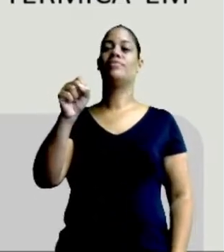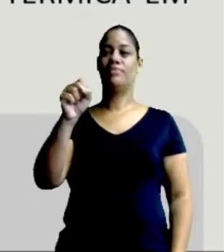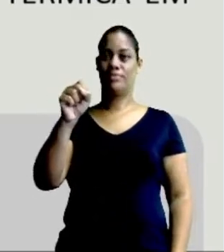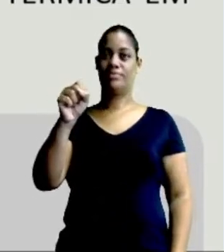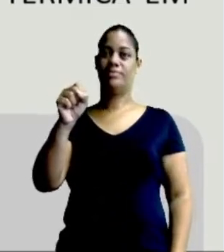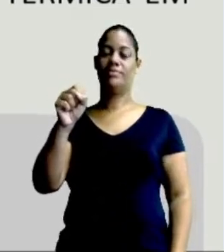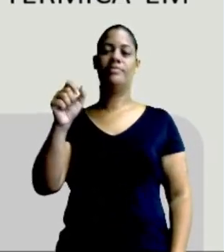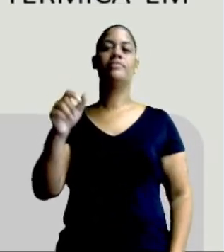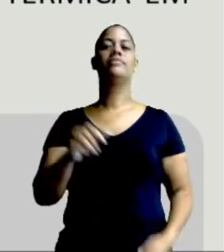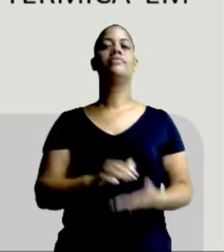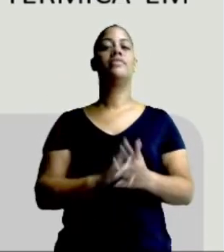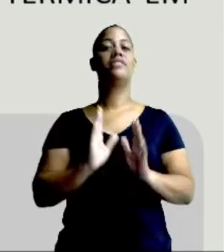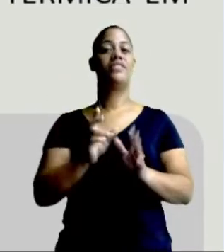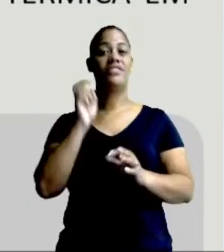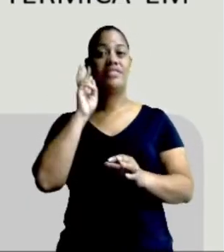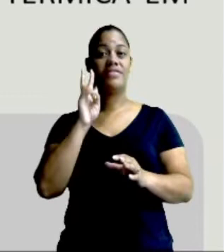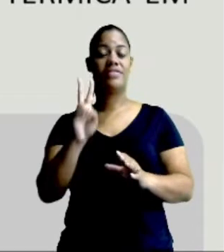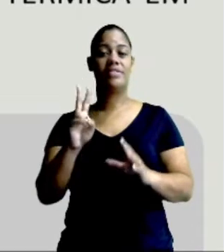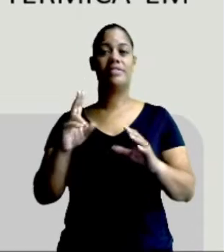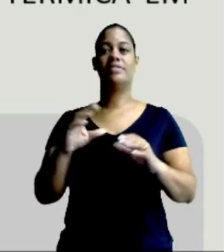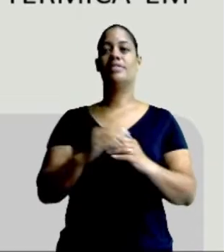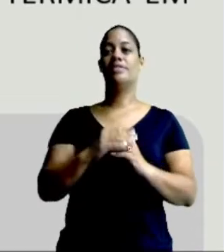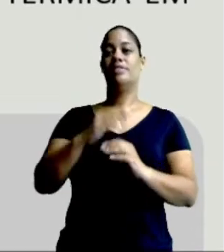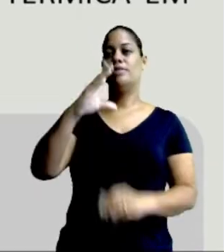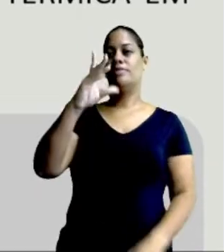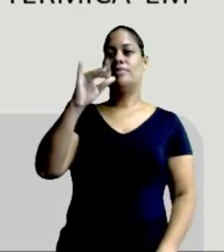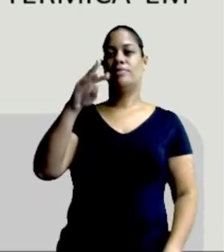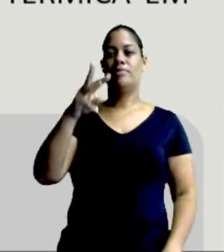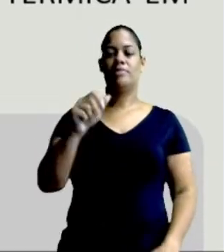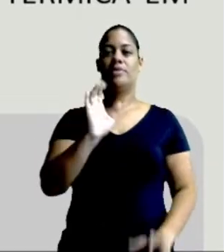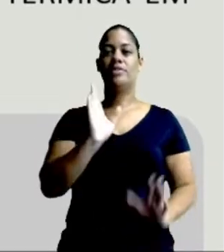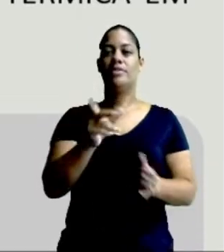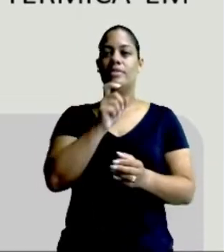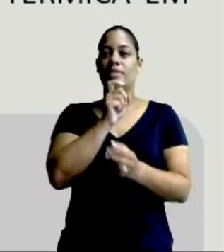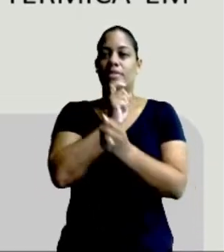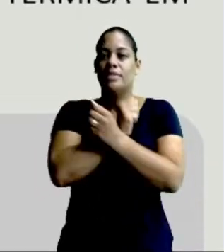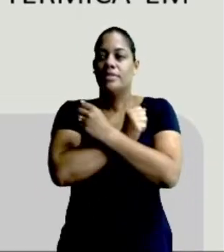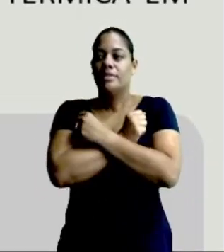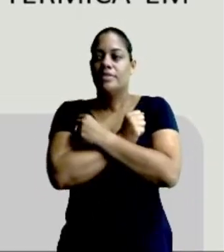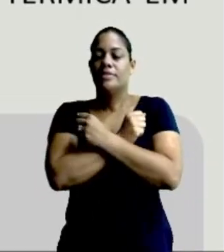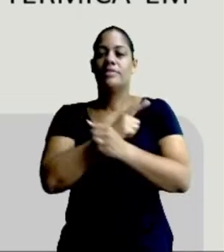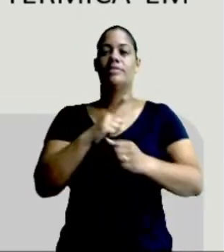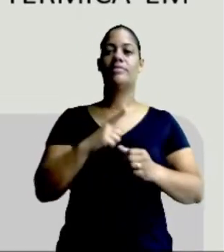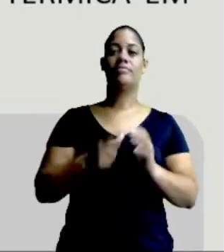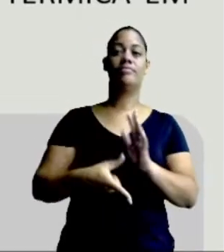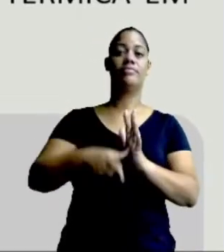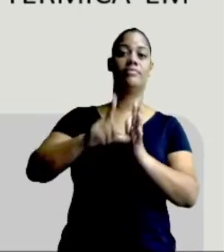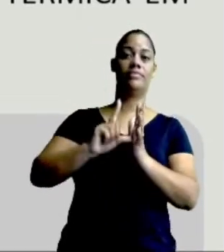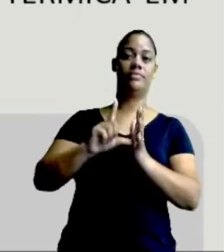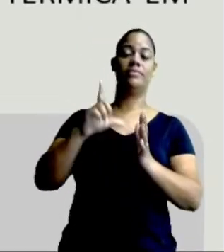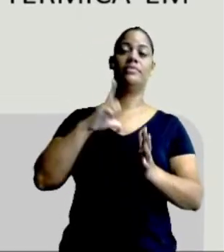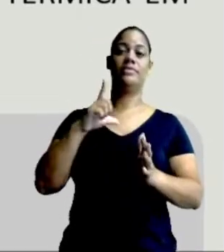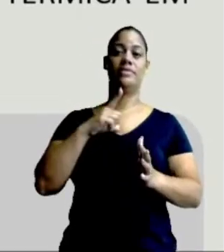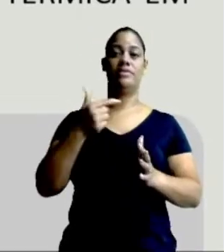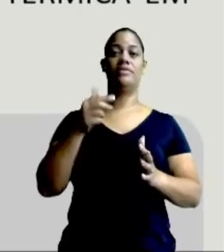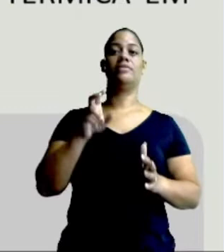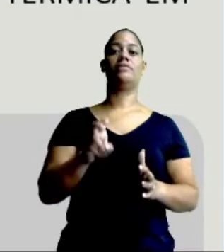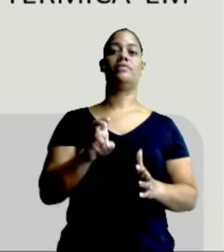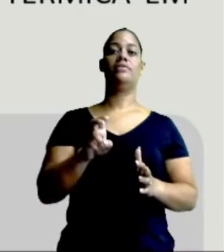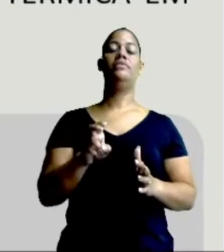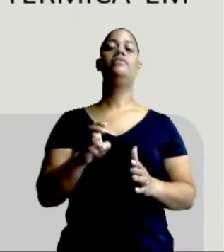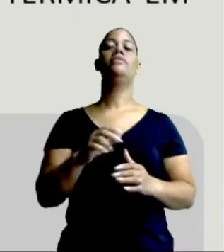Celsius. Então aí você já vê que é um clima já um pouco mais frio, né? Enquanto no clima anterior você vai ter 25 graus Celsius